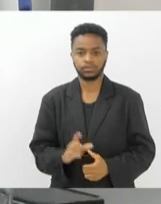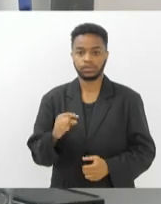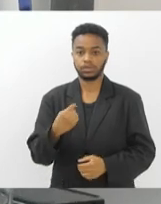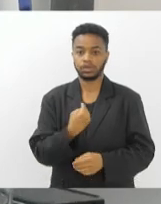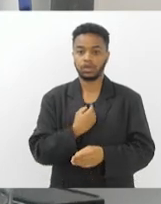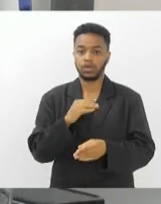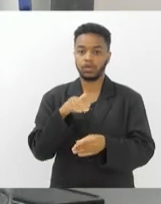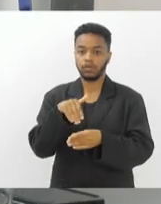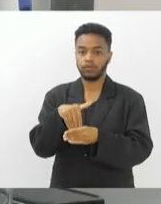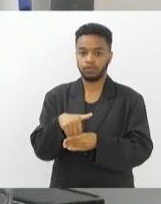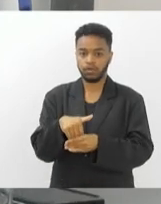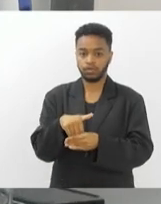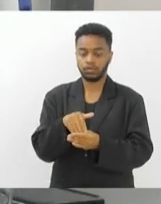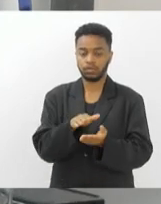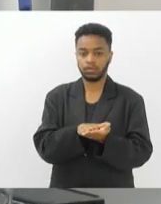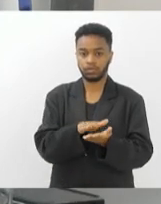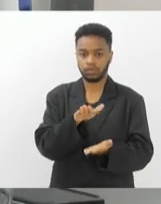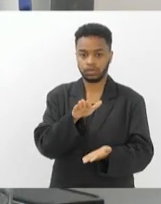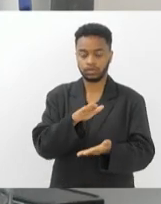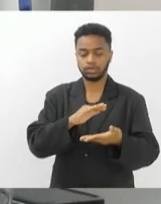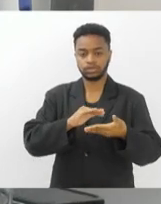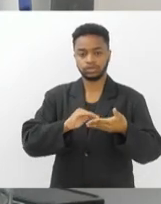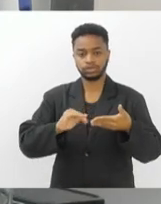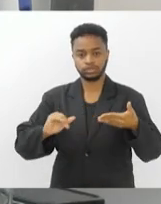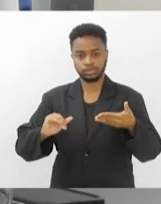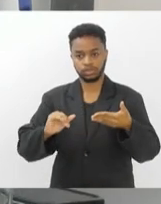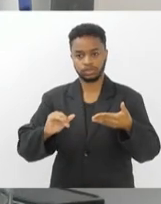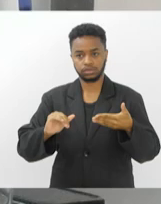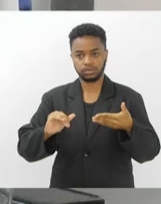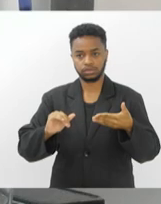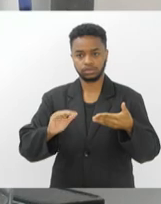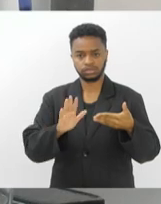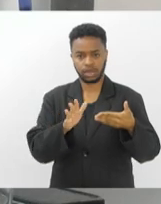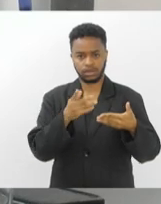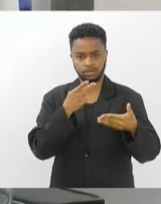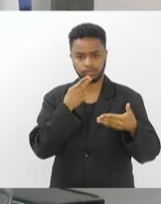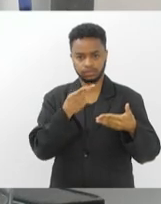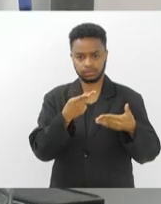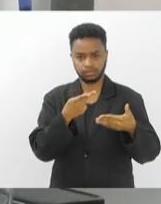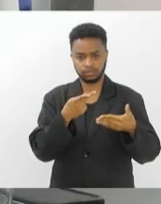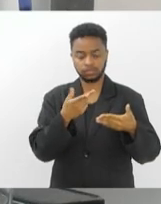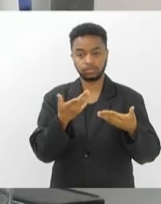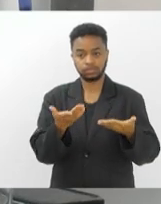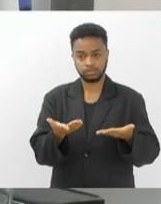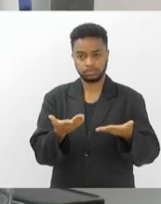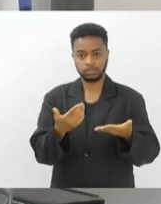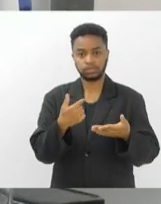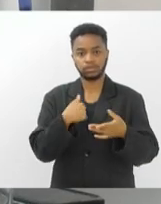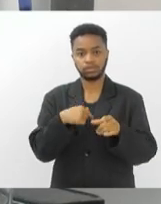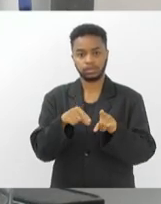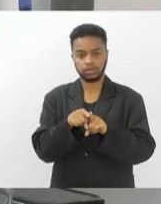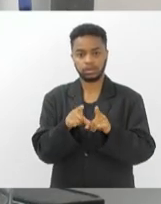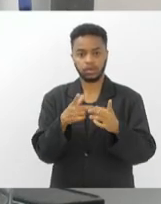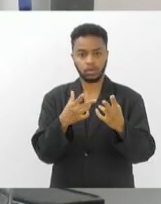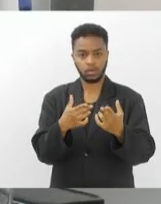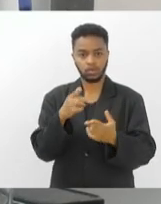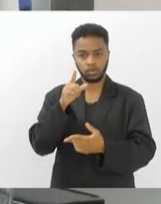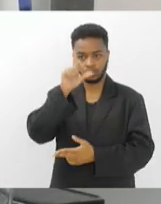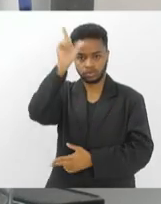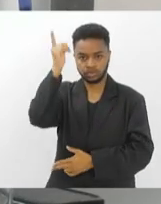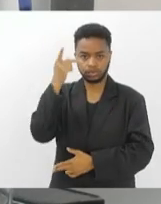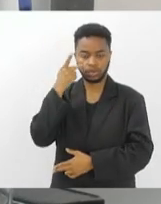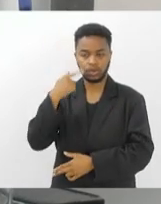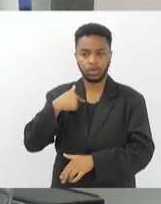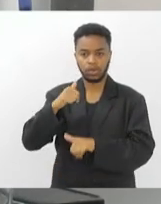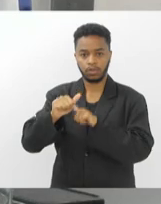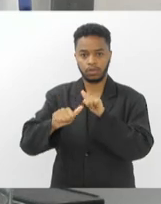vamos votar, então, o bloco com exceção do... A gente já trocou? Já. Então, eu vou também, a exemplo do que fez o deputado Luiz Paulo, fazer a